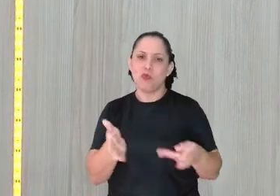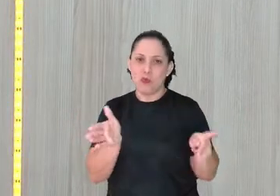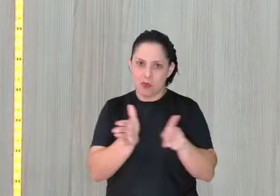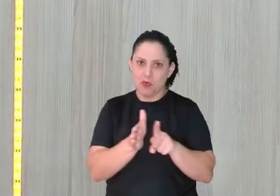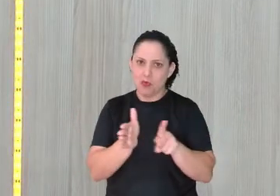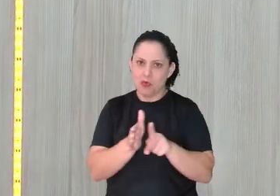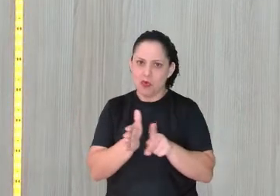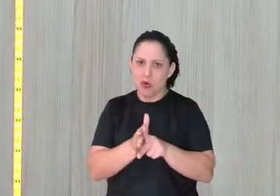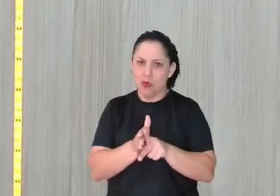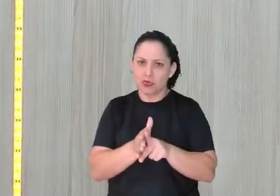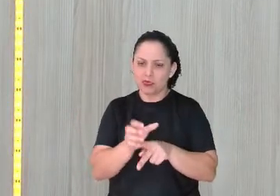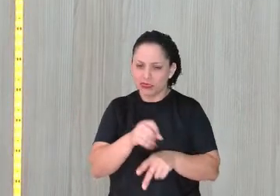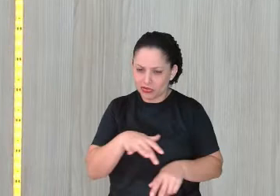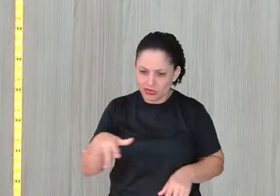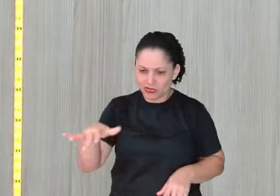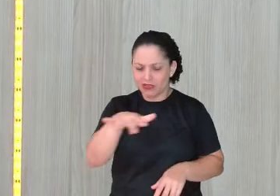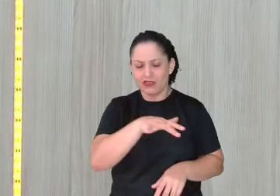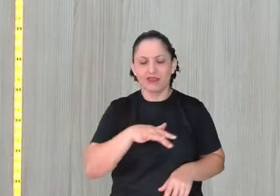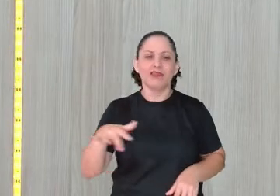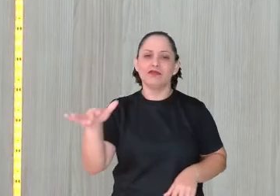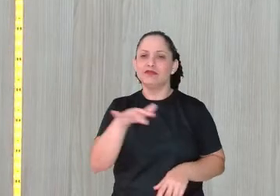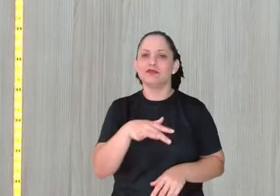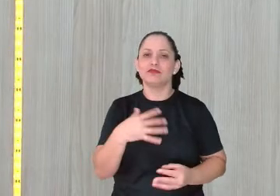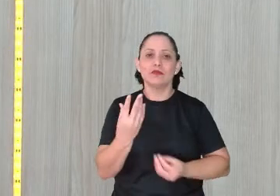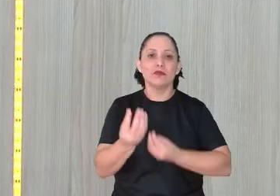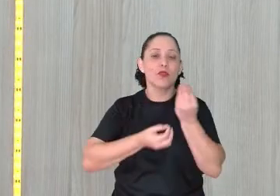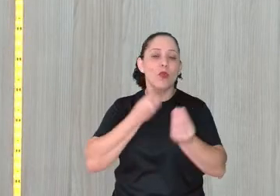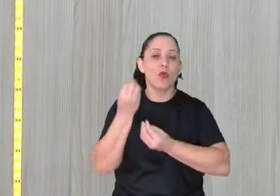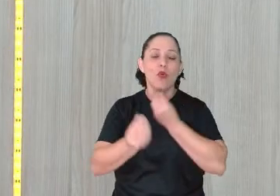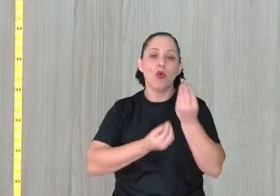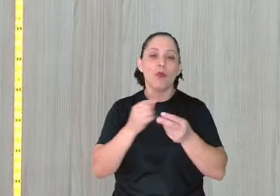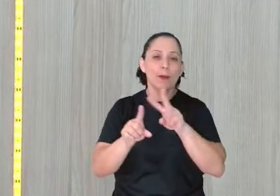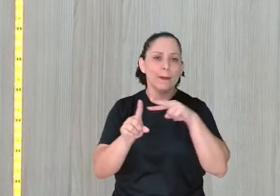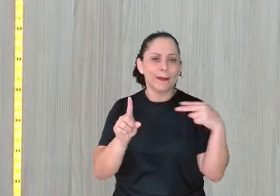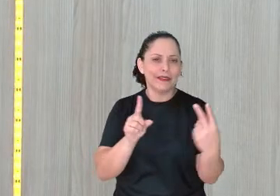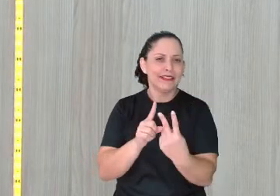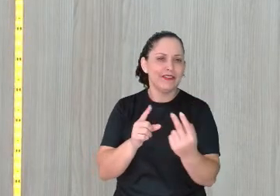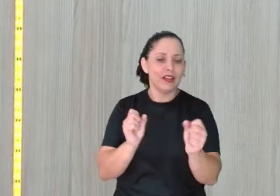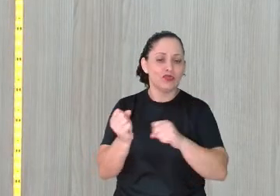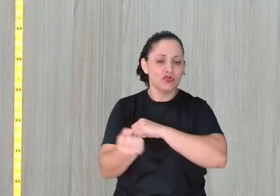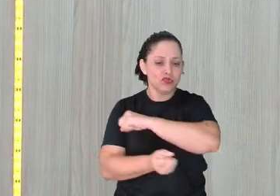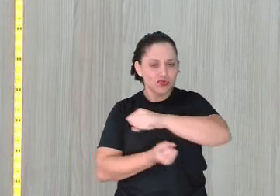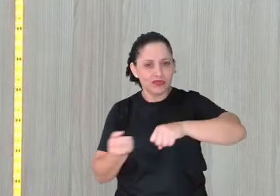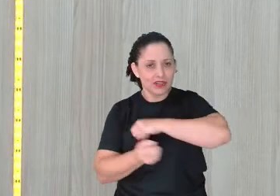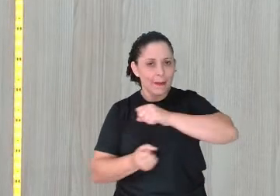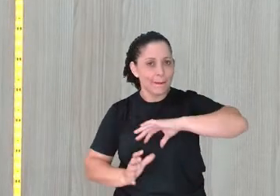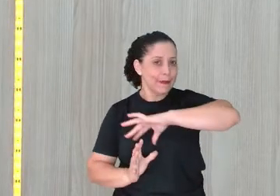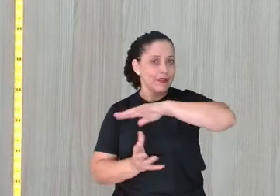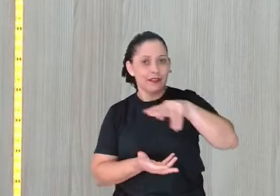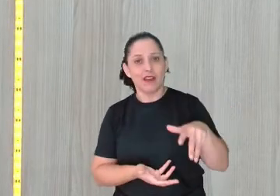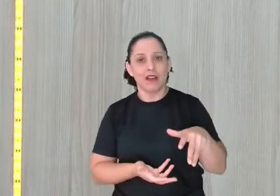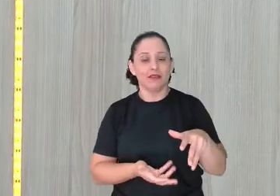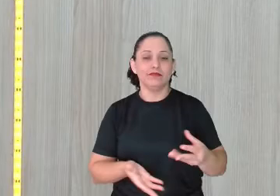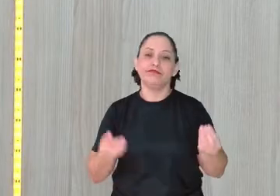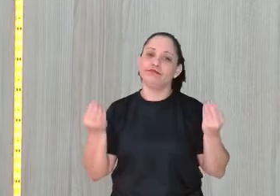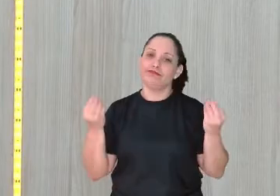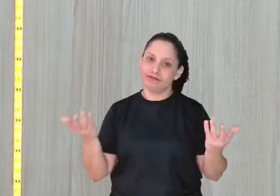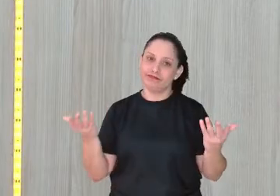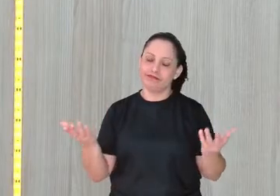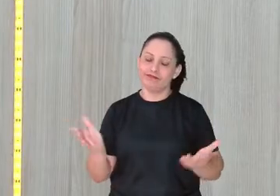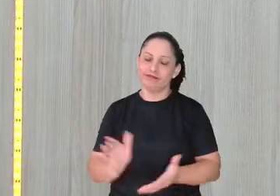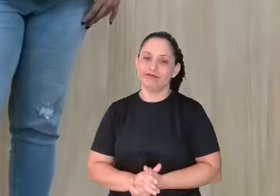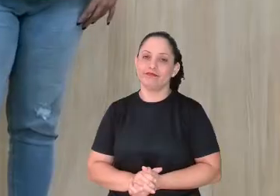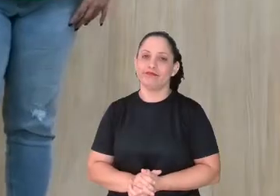parte desse complexo que é uma perspectiva sustentável, né, da sustentabilidade